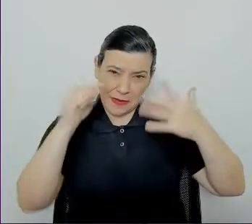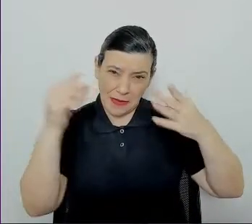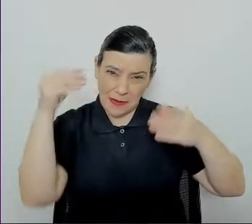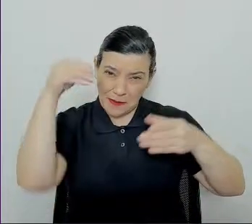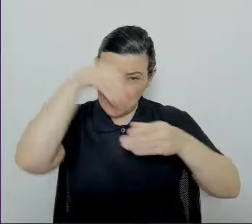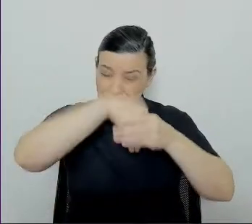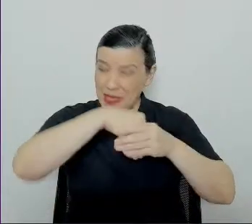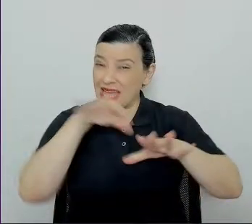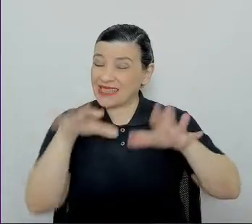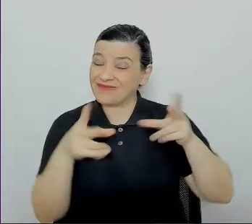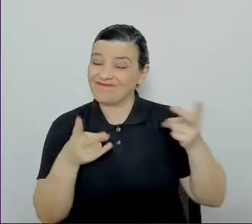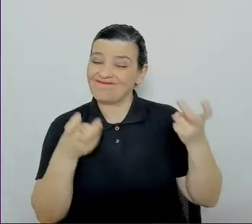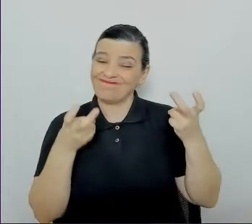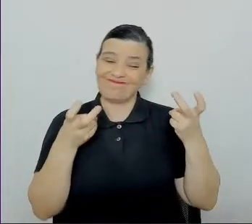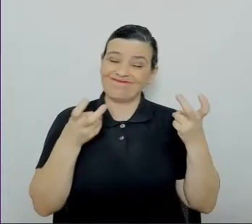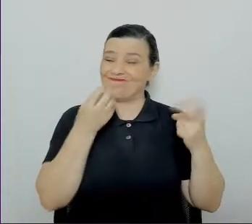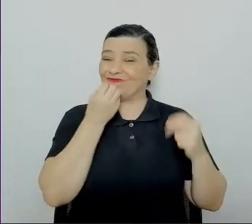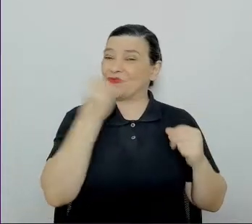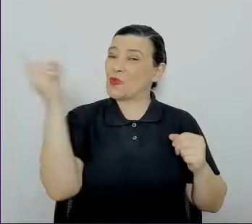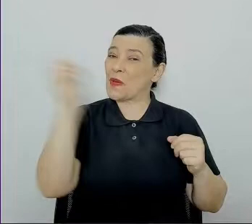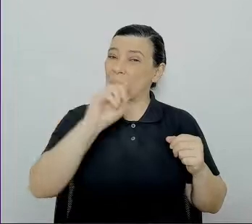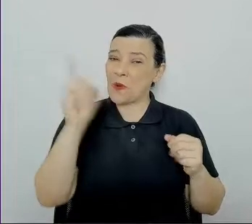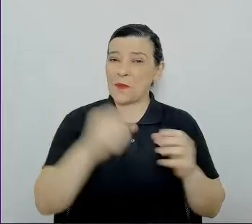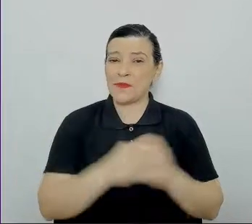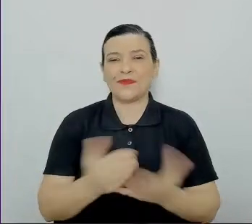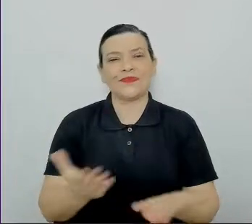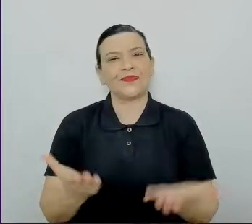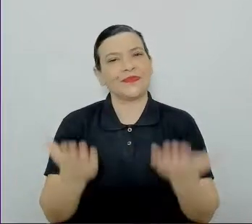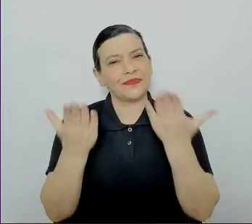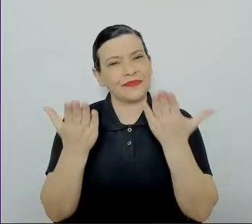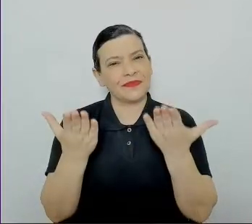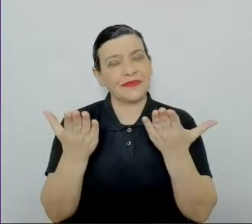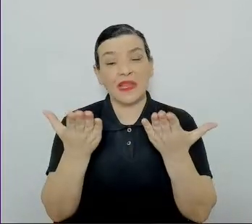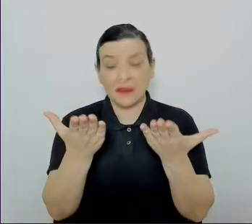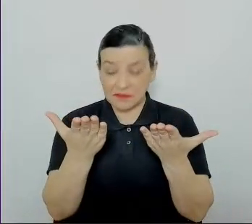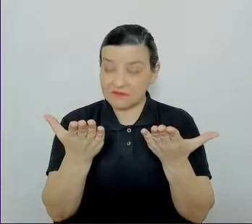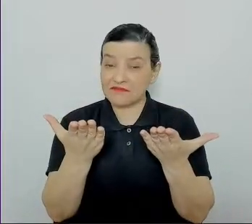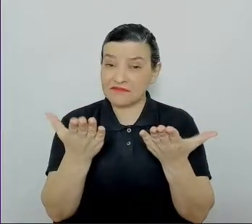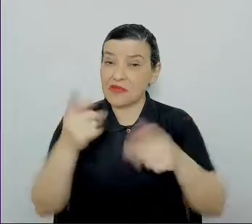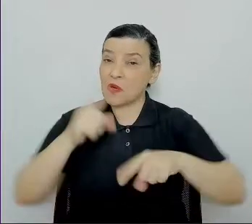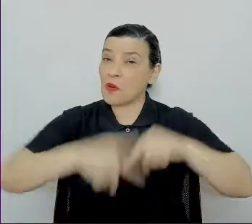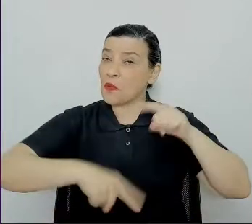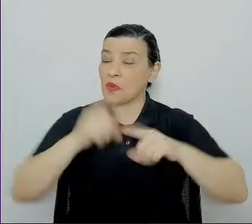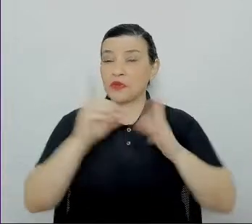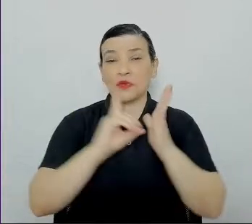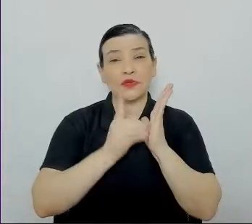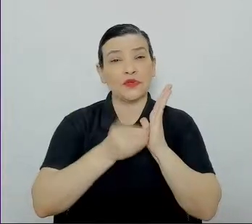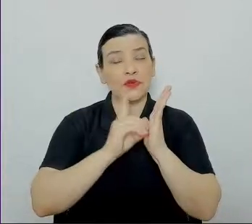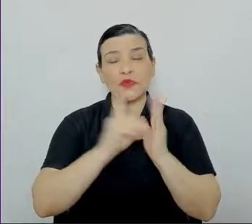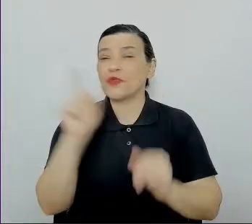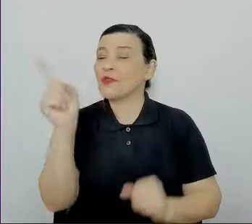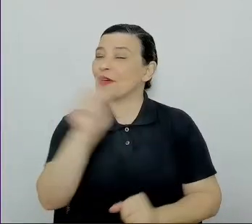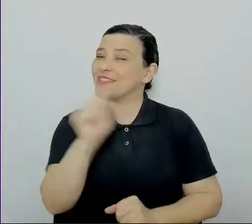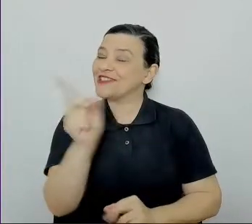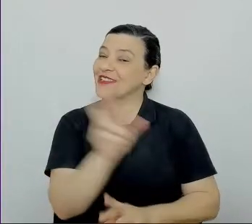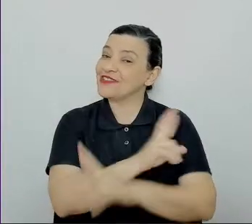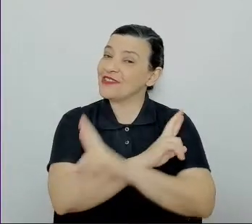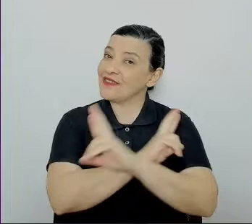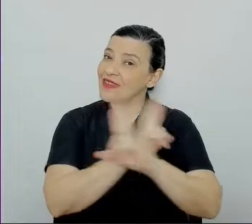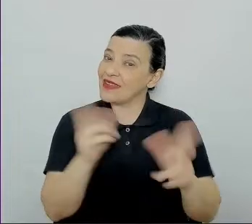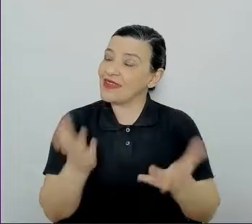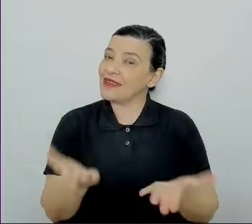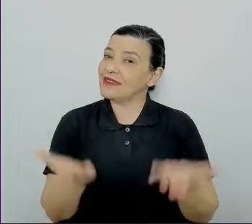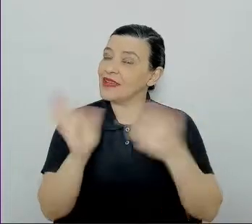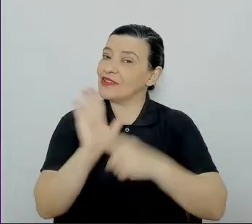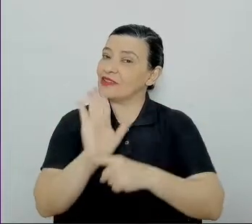excelentes produtos. E aqui um exemplo de um produto até físico. Nem é um produto digital, mas é só para a gente começar a refletir mais sobre isso.